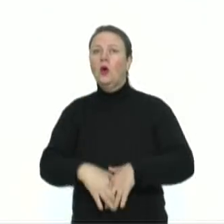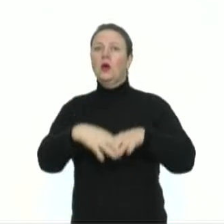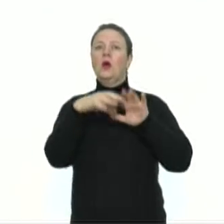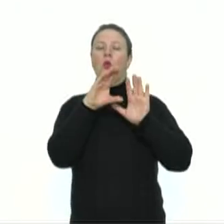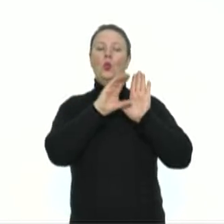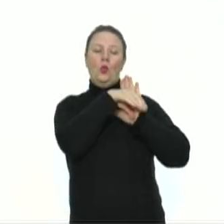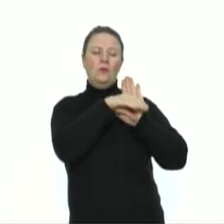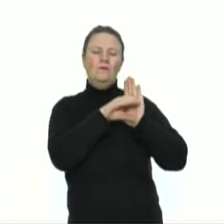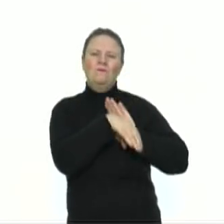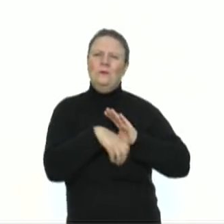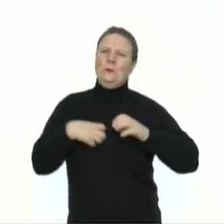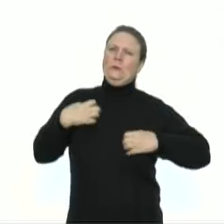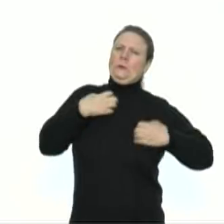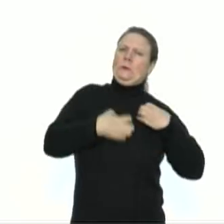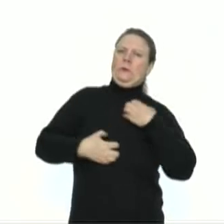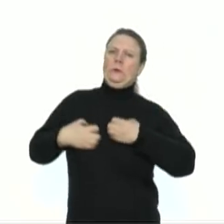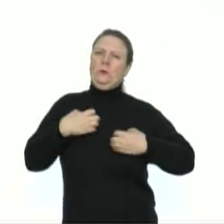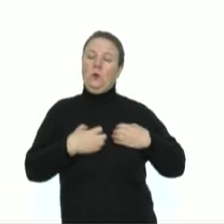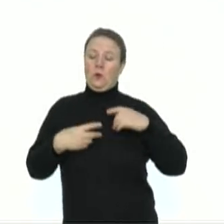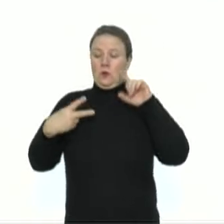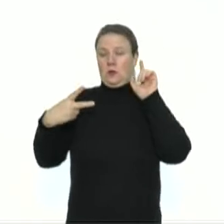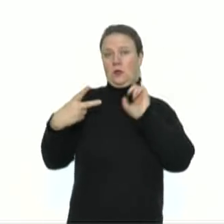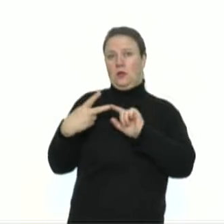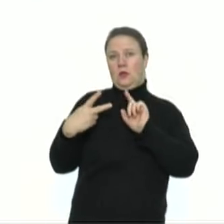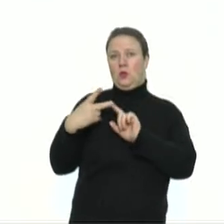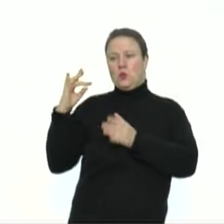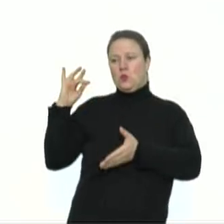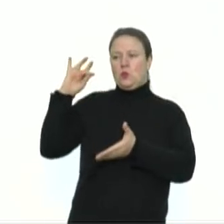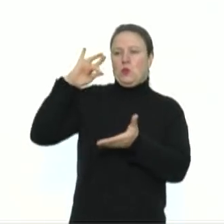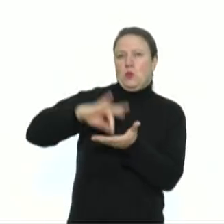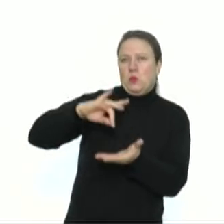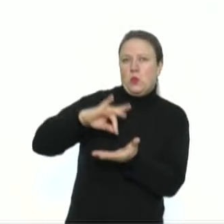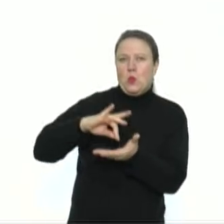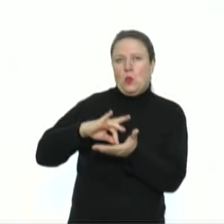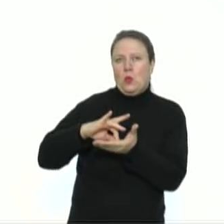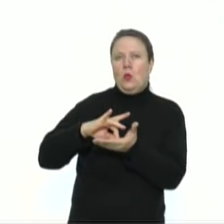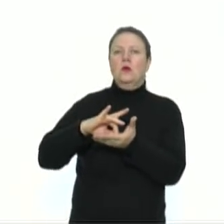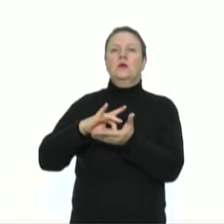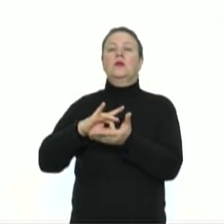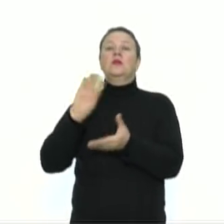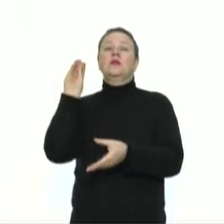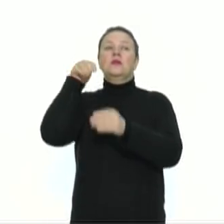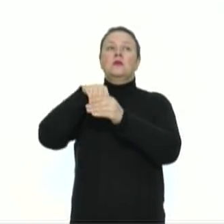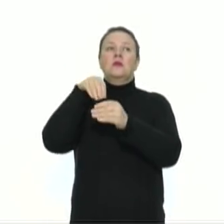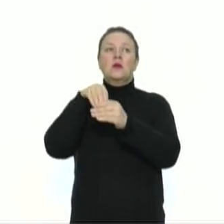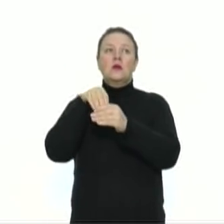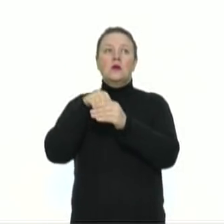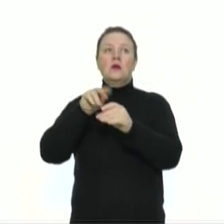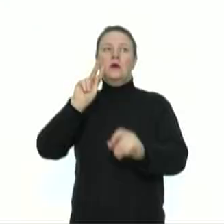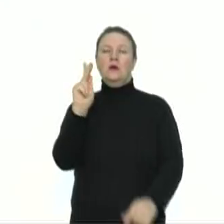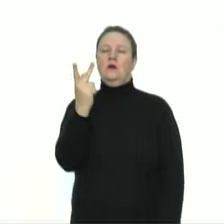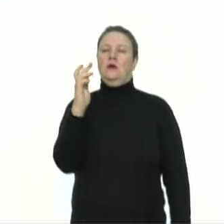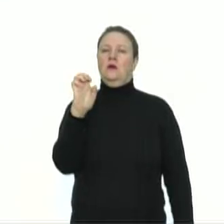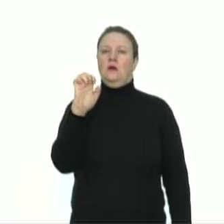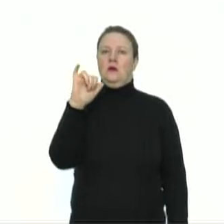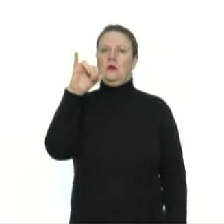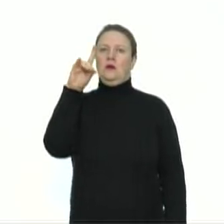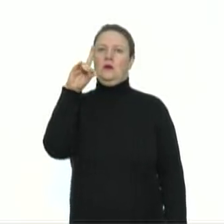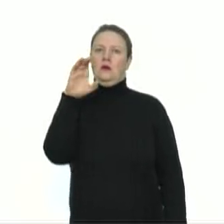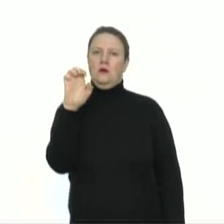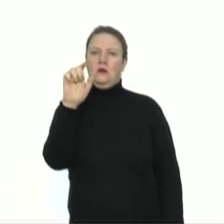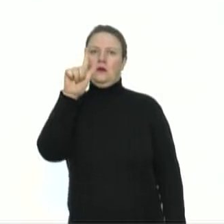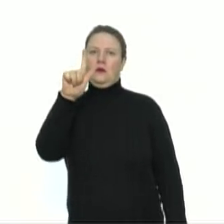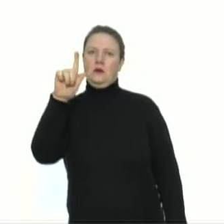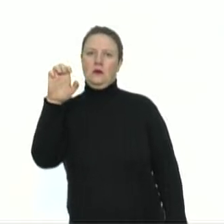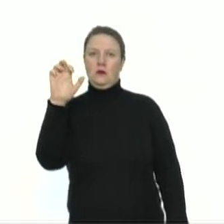de angústia e autenticidade dentro do Heidegger, Heidegger, outro